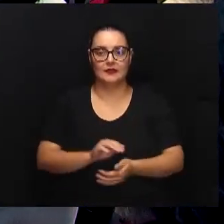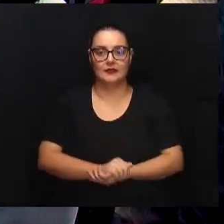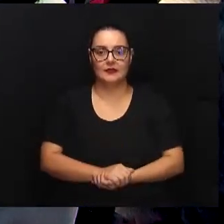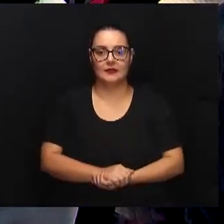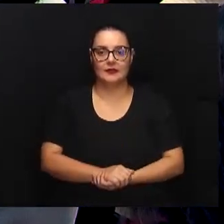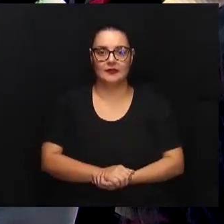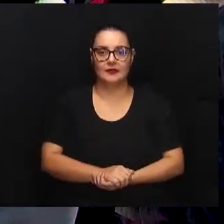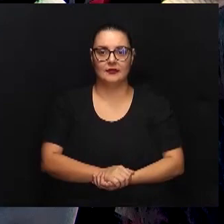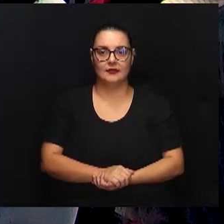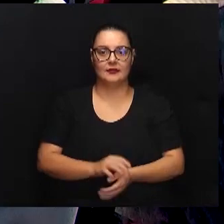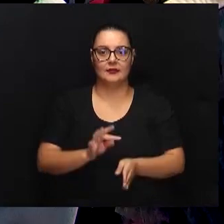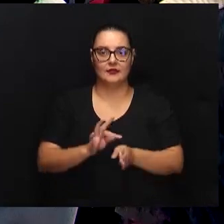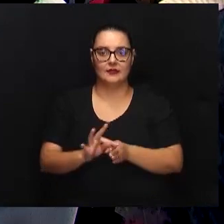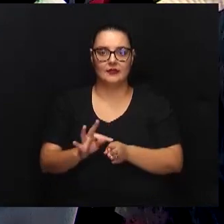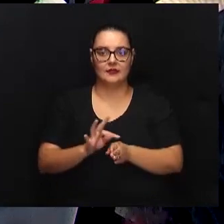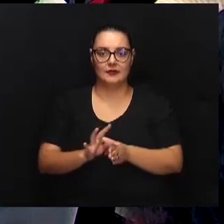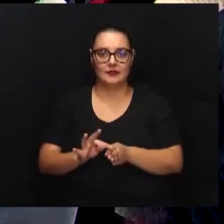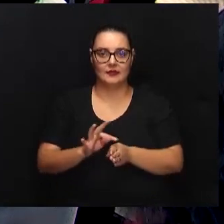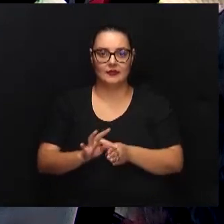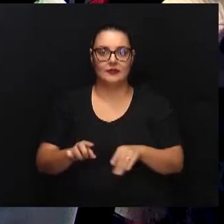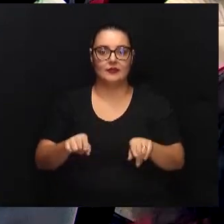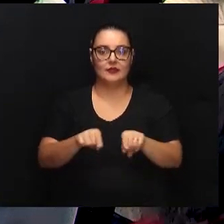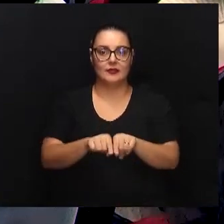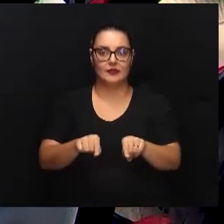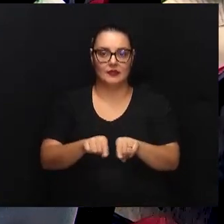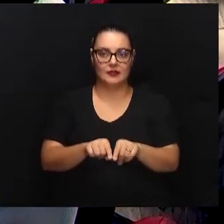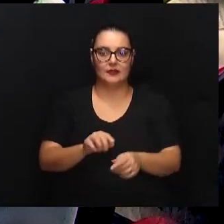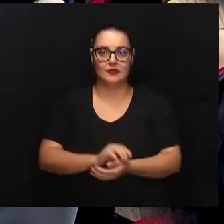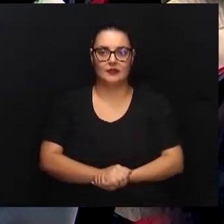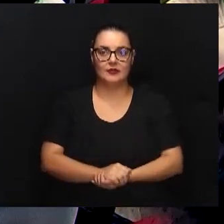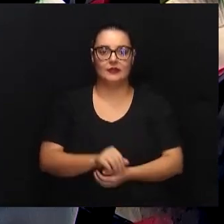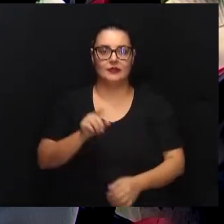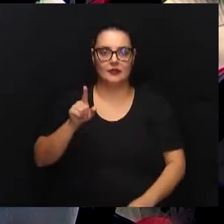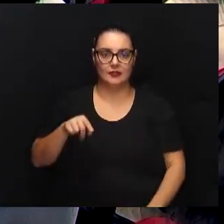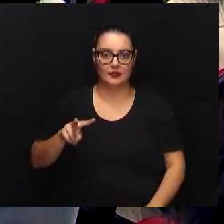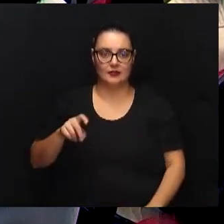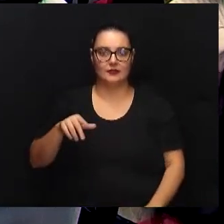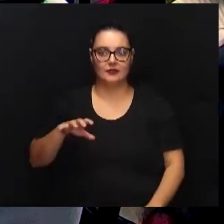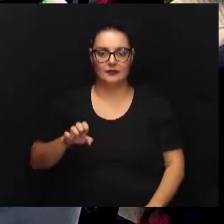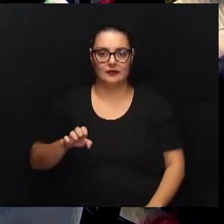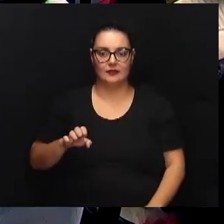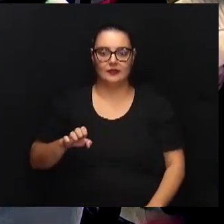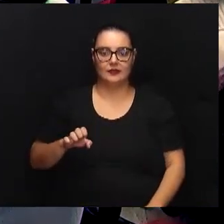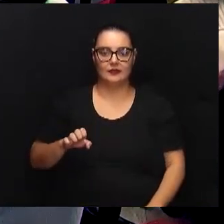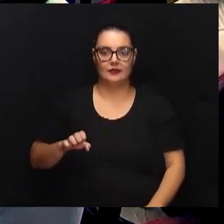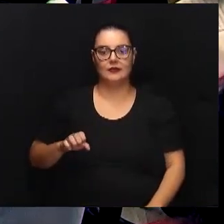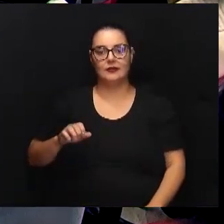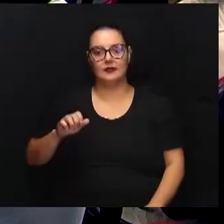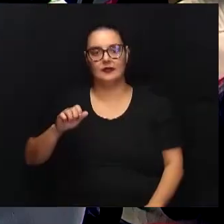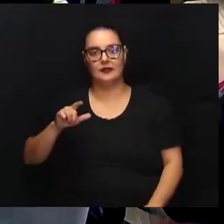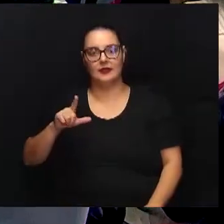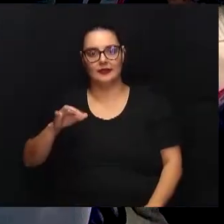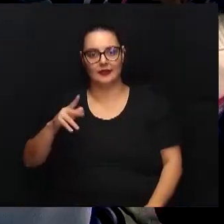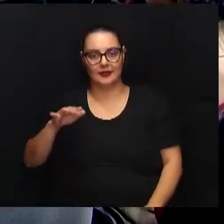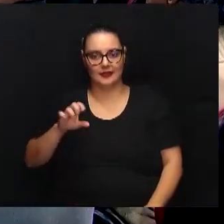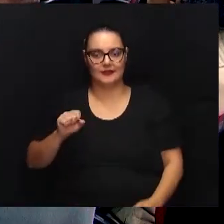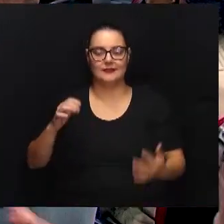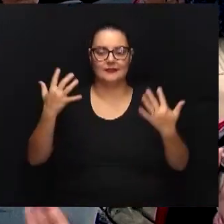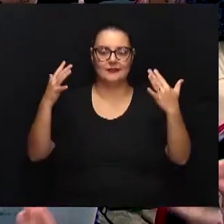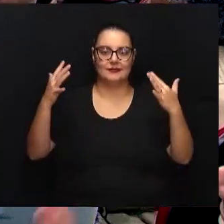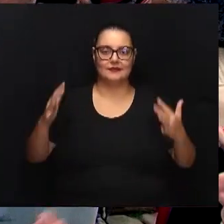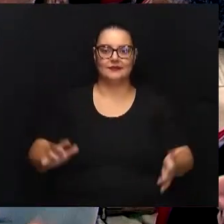Chamo também a conselheira tutelar e também, que também é do Vale, Gabi Linhares.